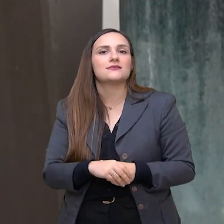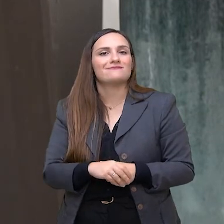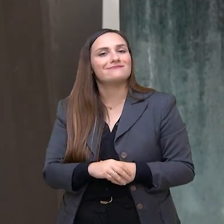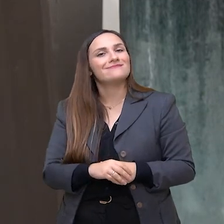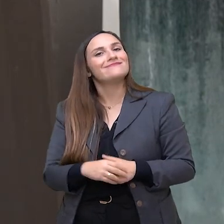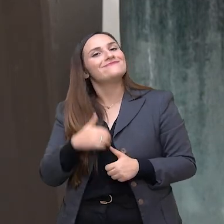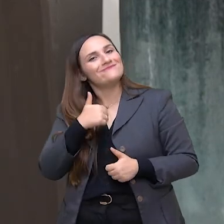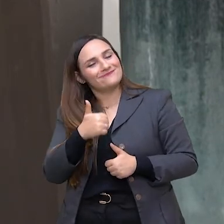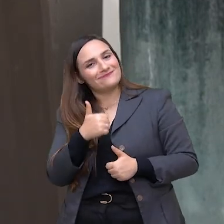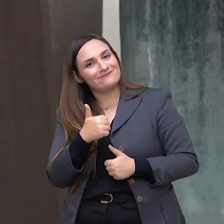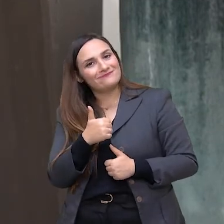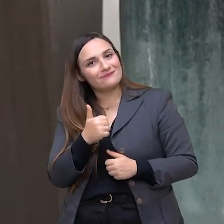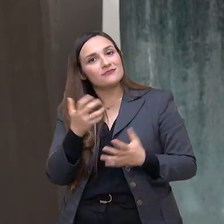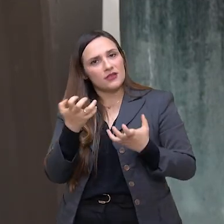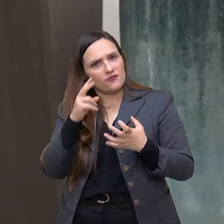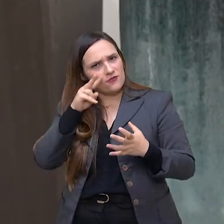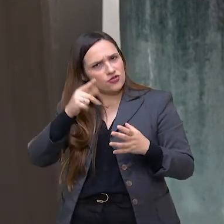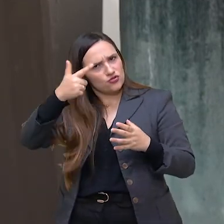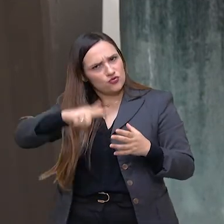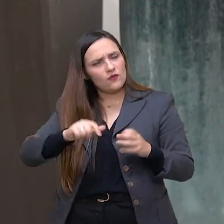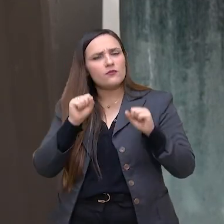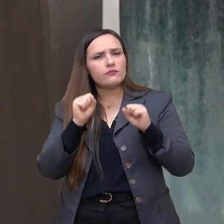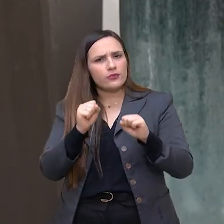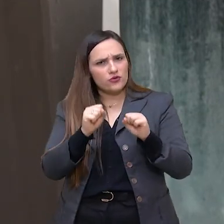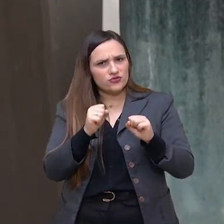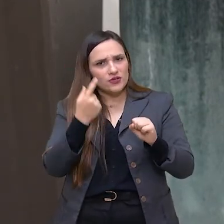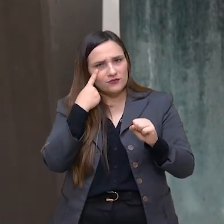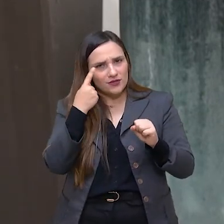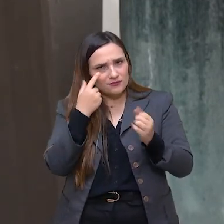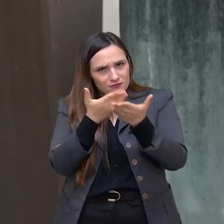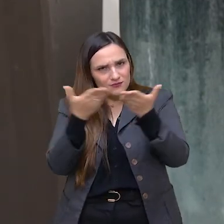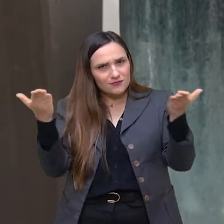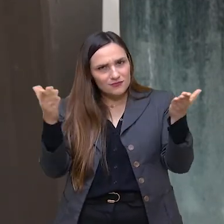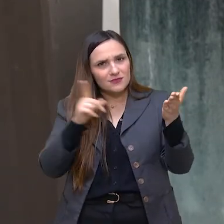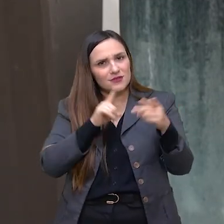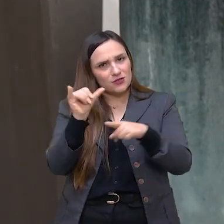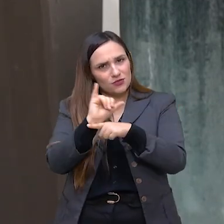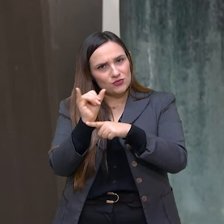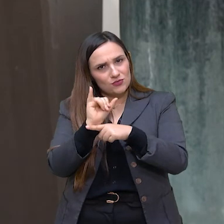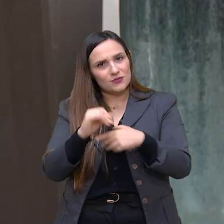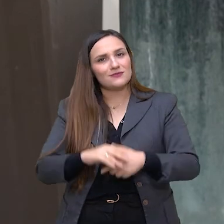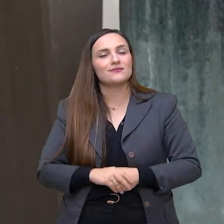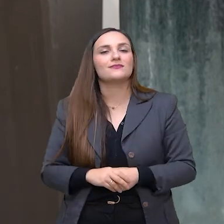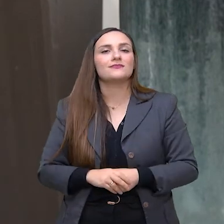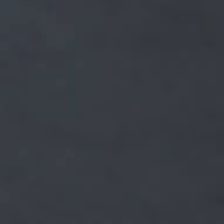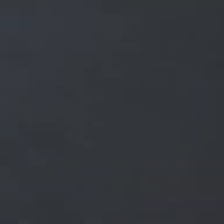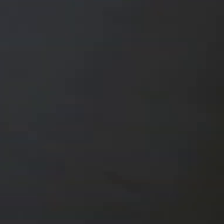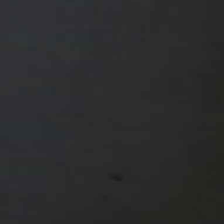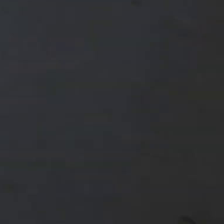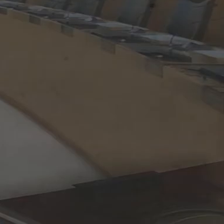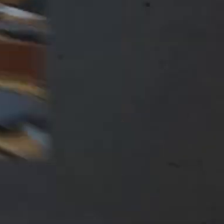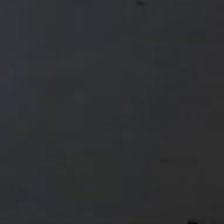quer assistir os conteúdos já exibidos, é só acessar qualquer um desses canais no YouTube.